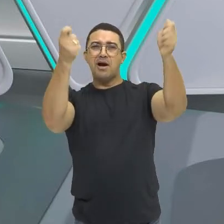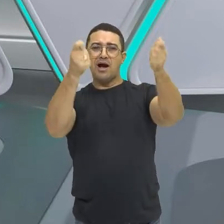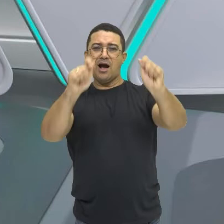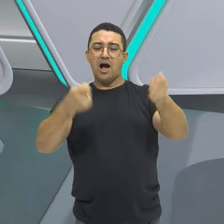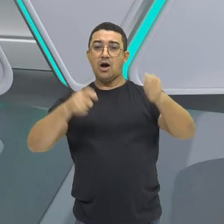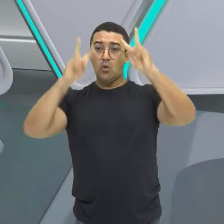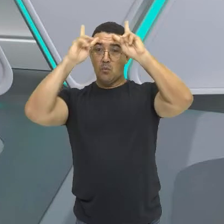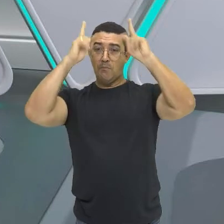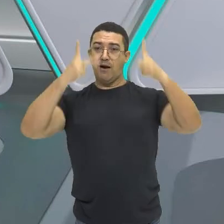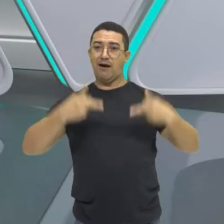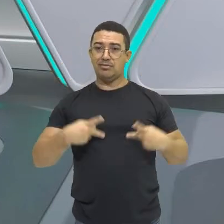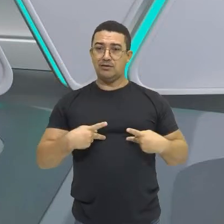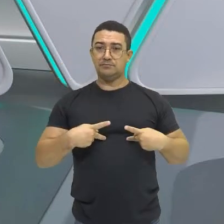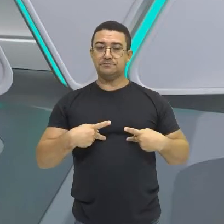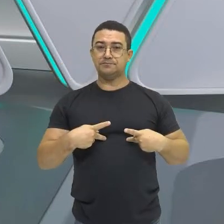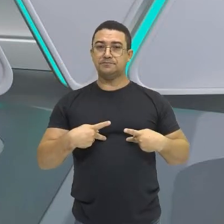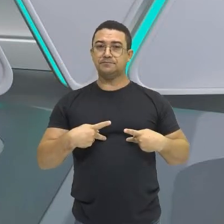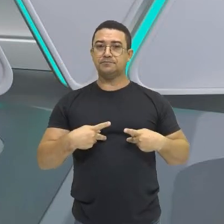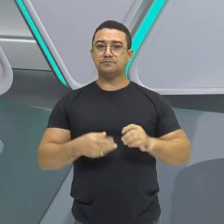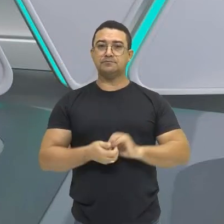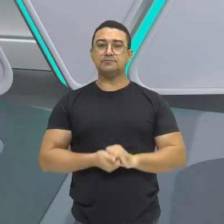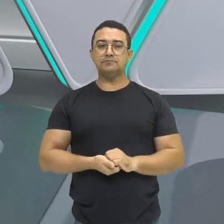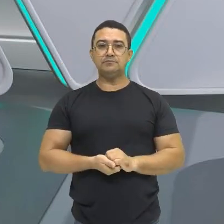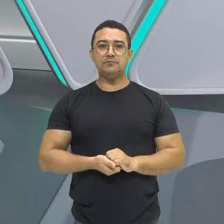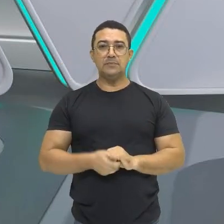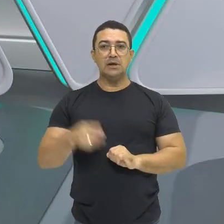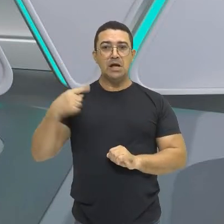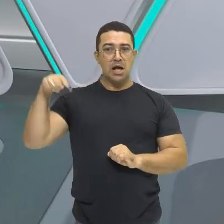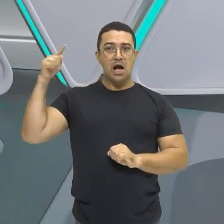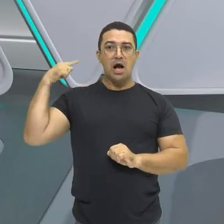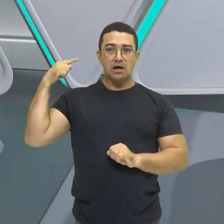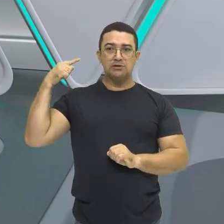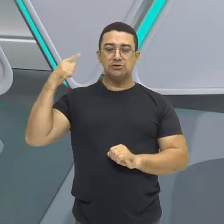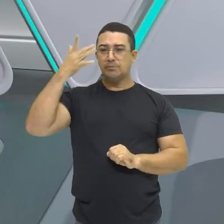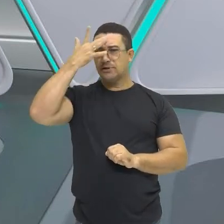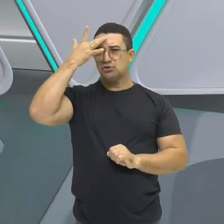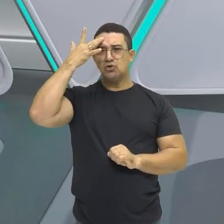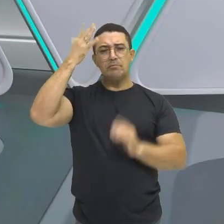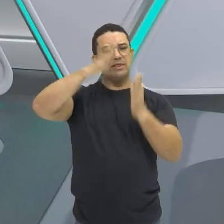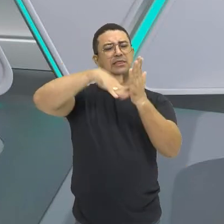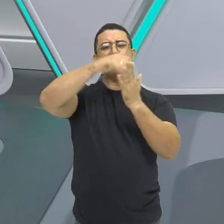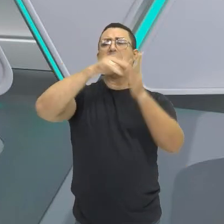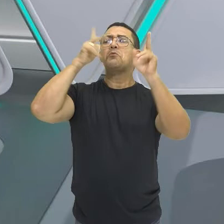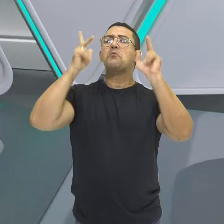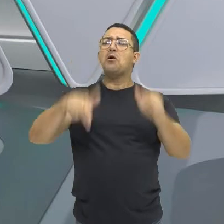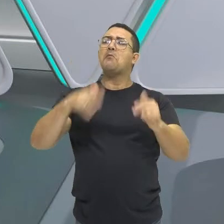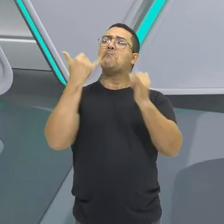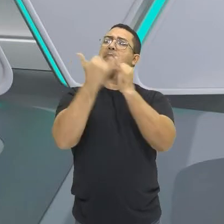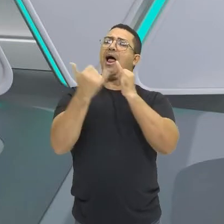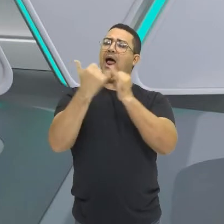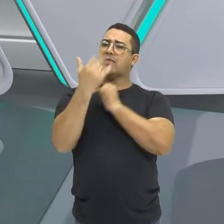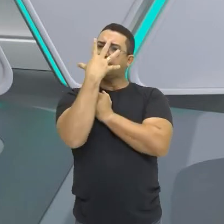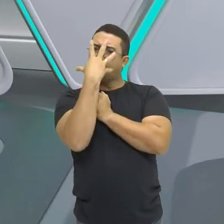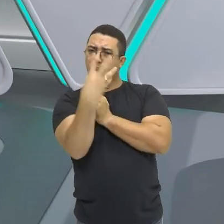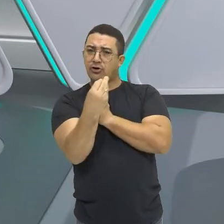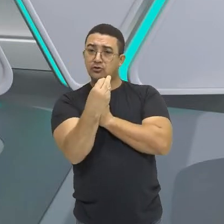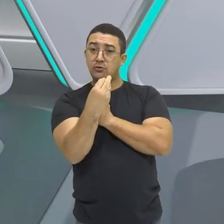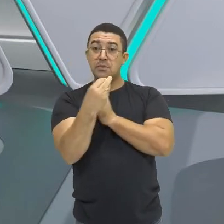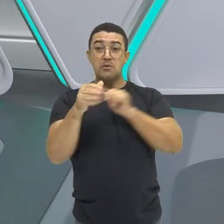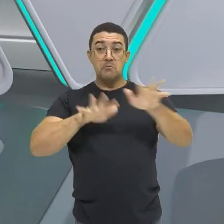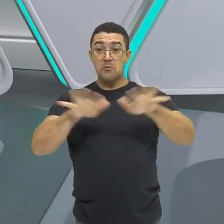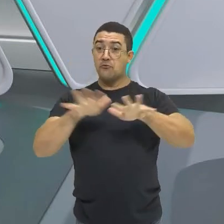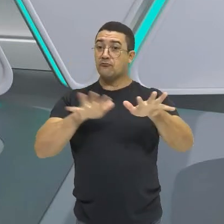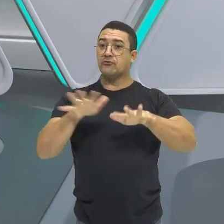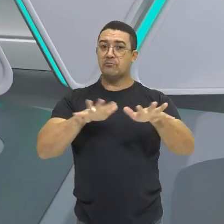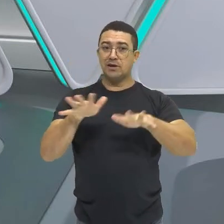Antes, a figura humana era retratada fielmente como se fosse um retrato. Esse movimento artístico ele